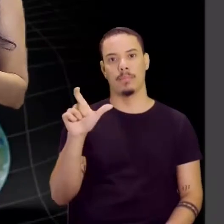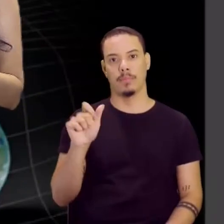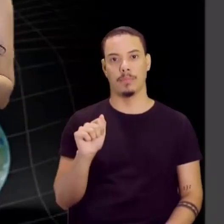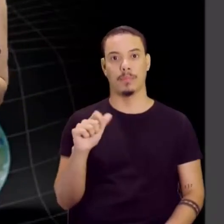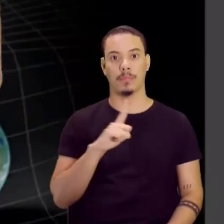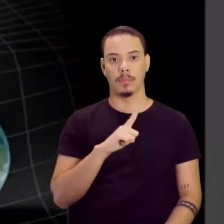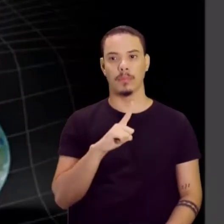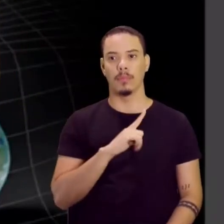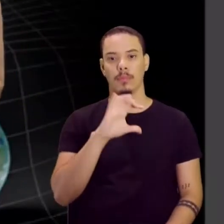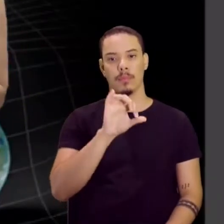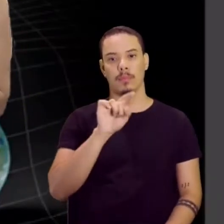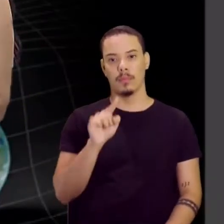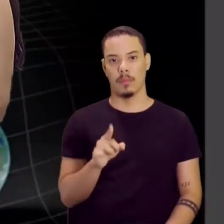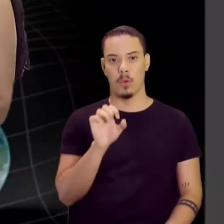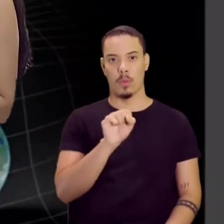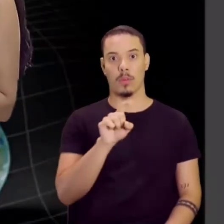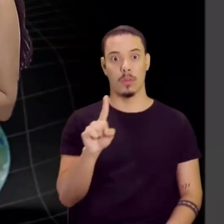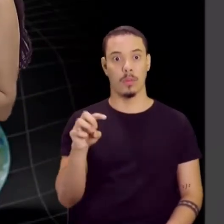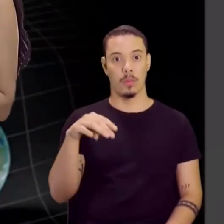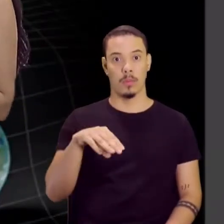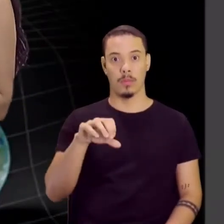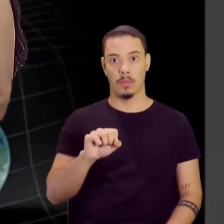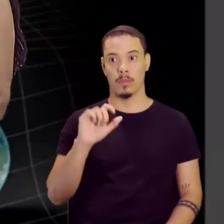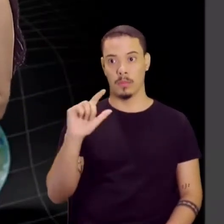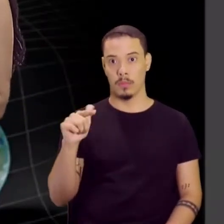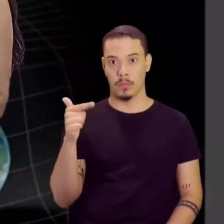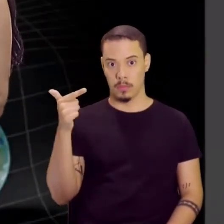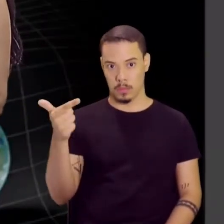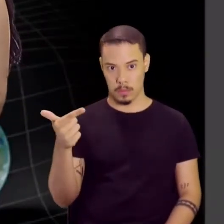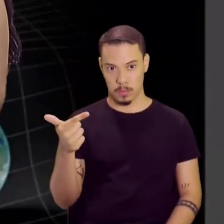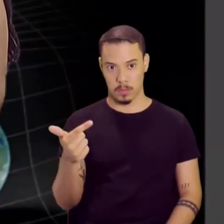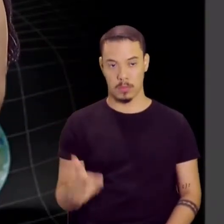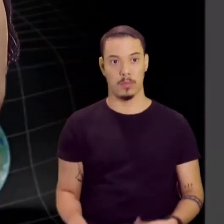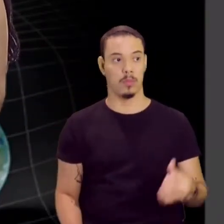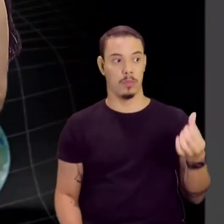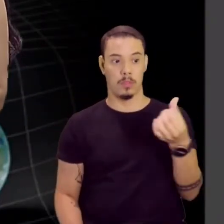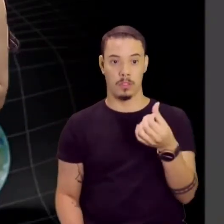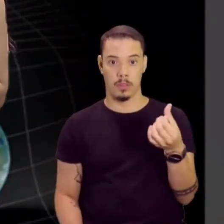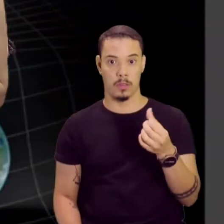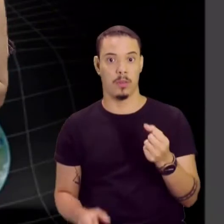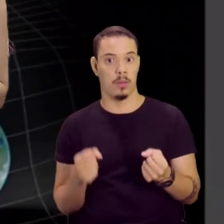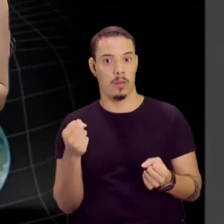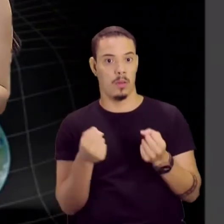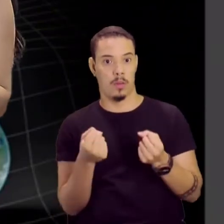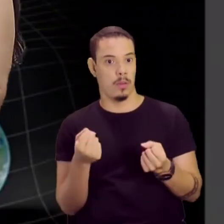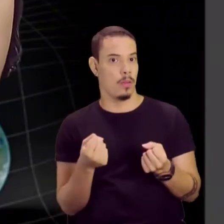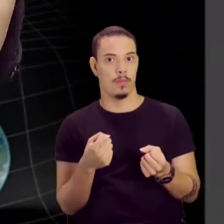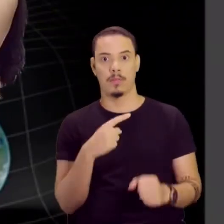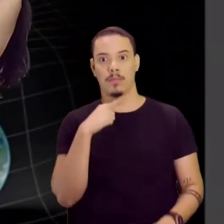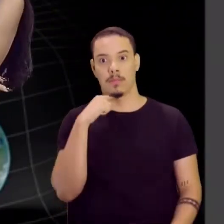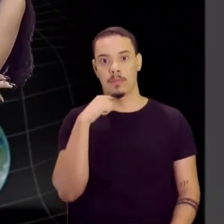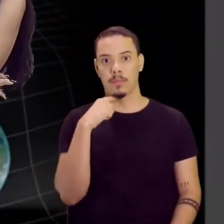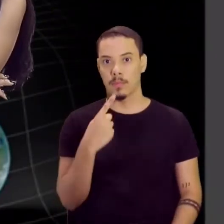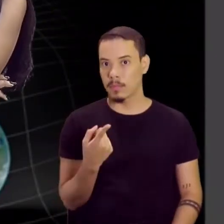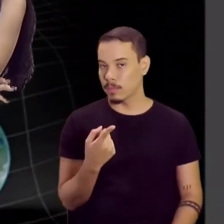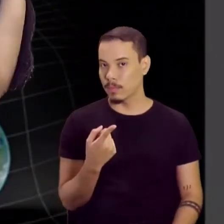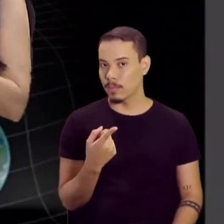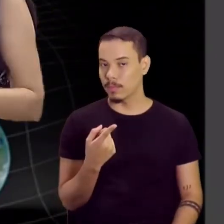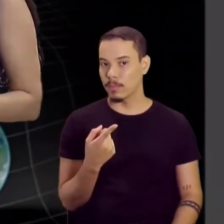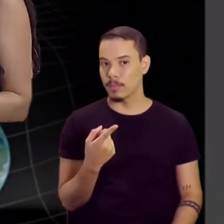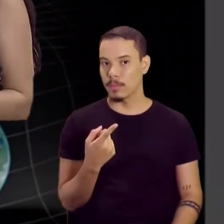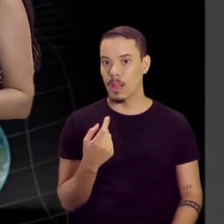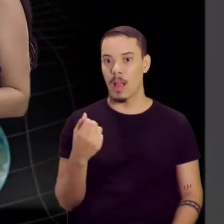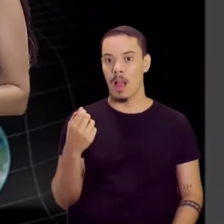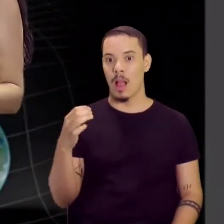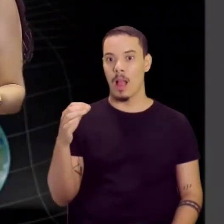de 9,81 metros por segundo ao quadrado. E o sexto carro é só 9,64. Então a moeda acelerou mais rápido do